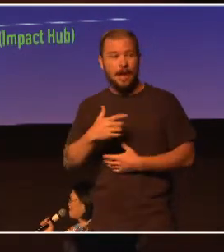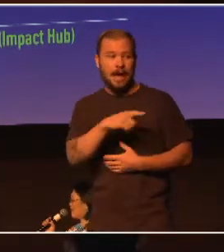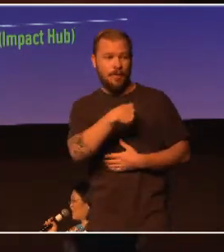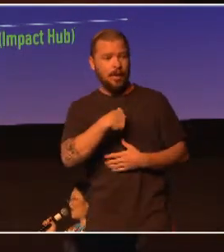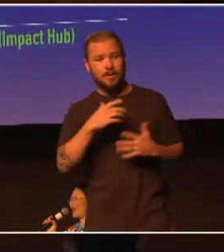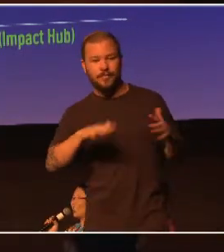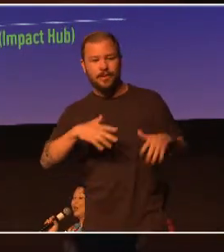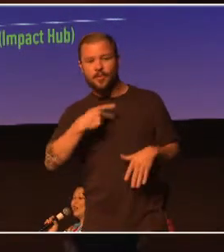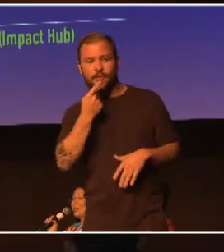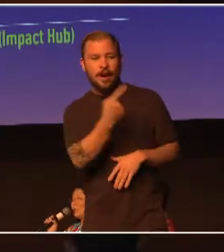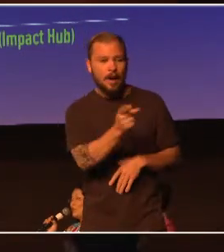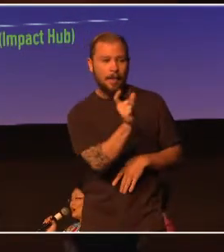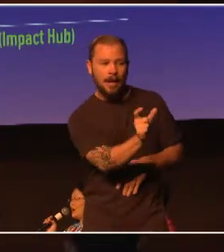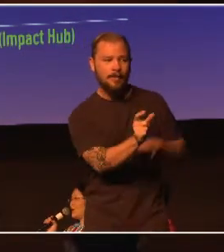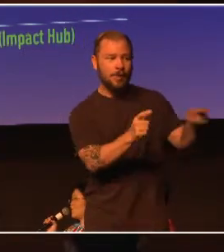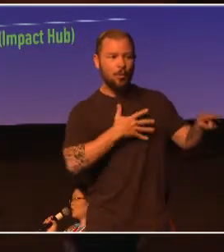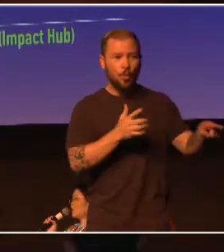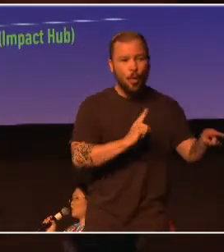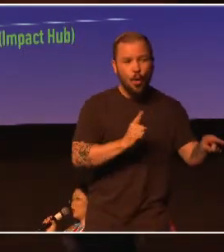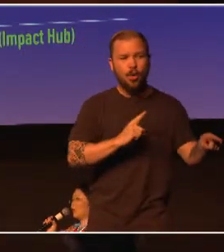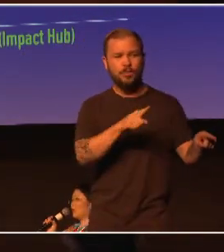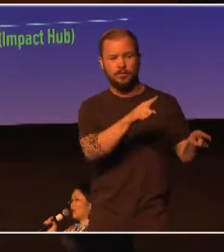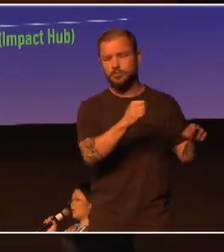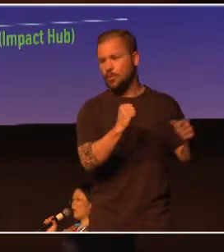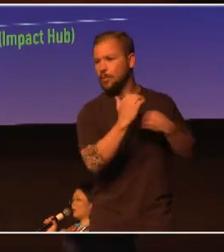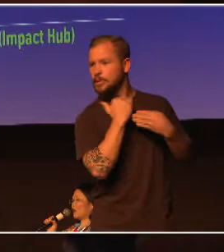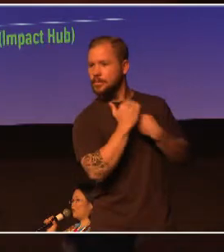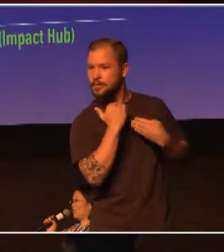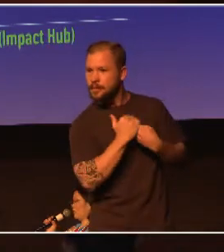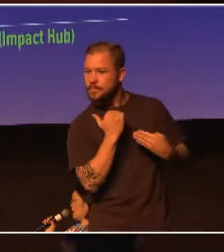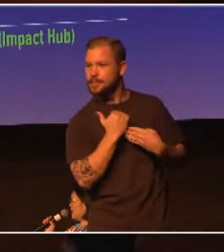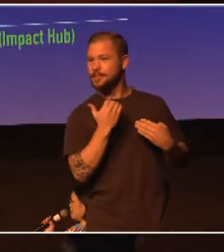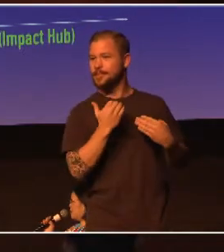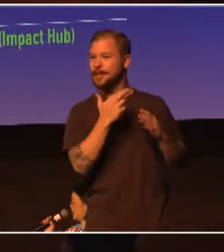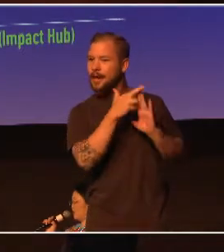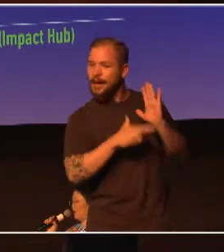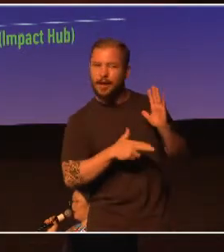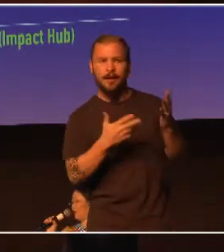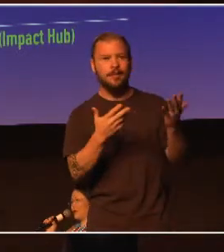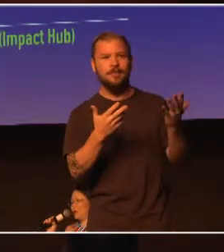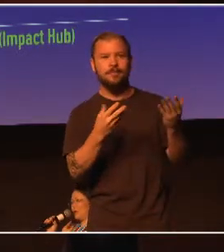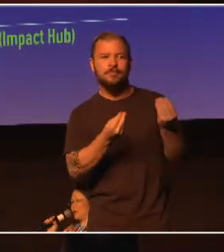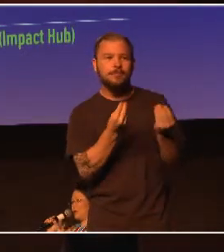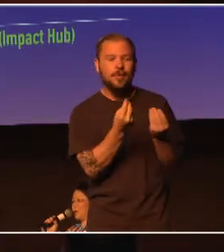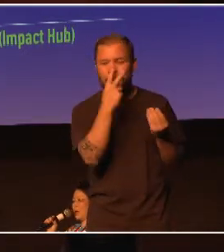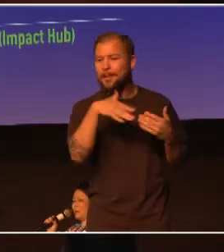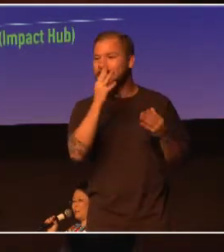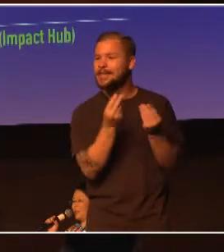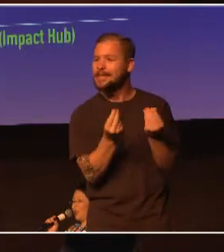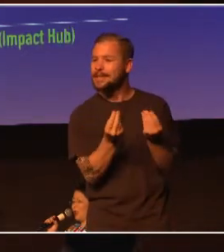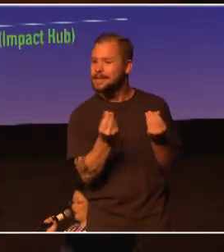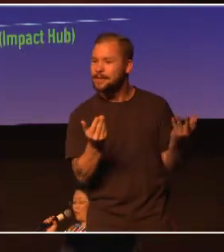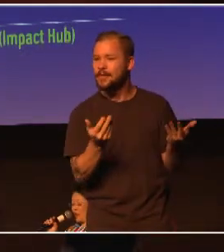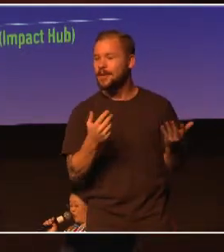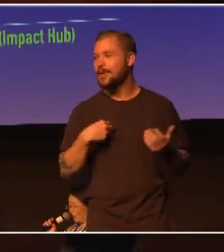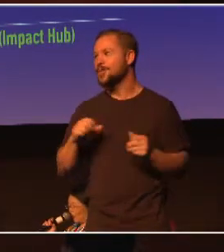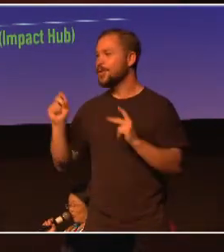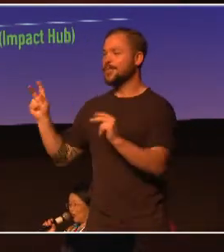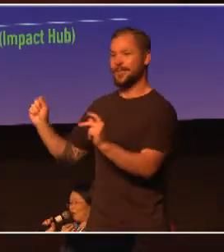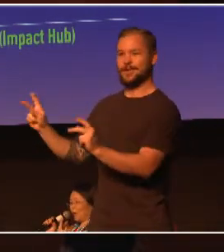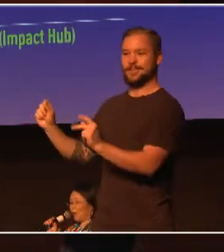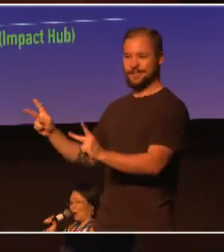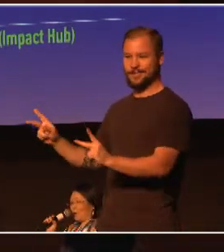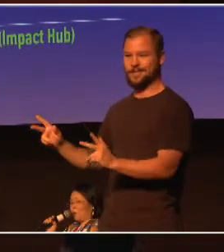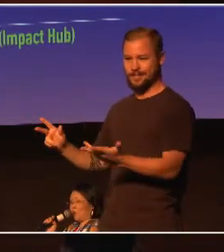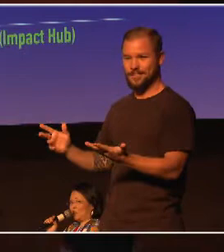você me dá um toque. Então, eu achei legal isso. E eu sei que também não é espaço de fala para mim, para, né, falar para mulheres, uma